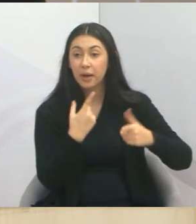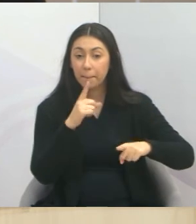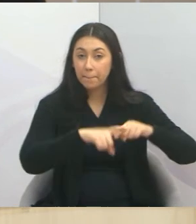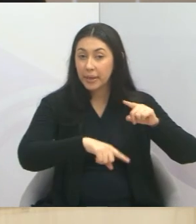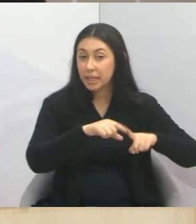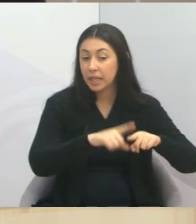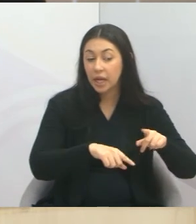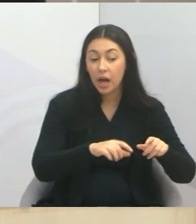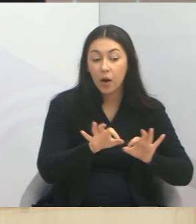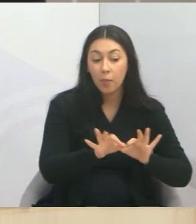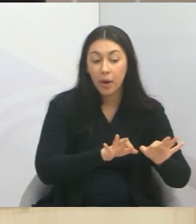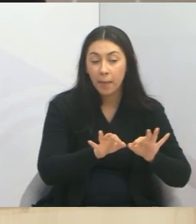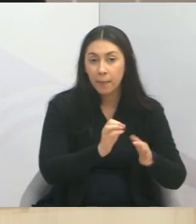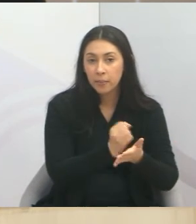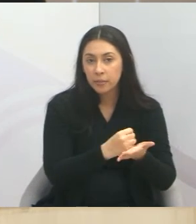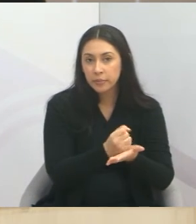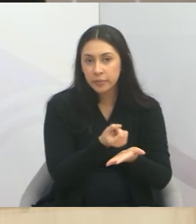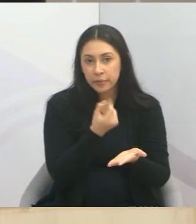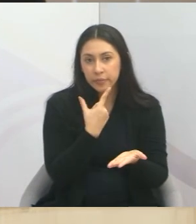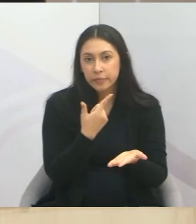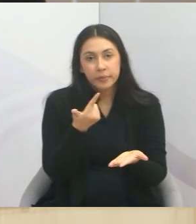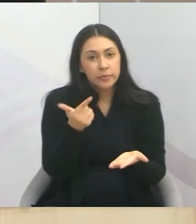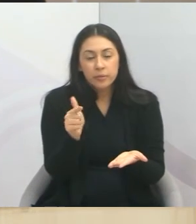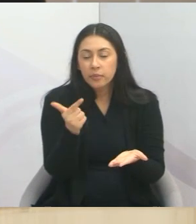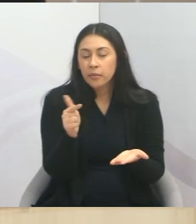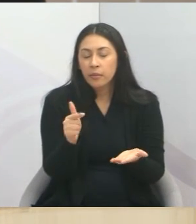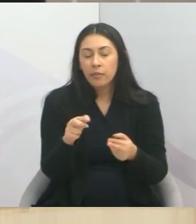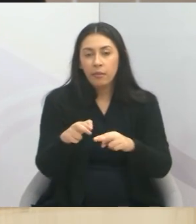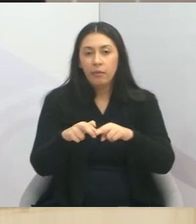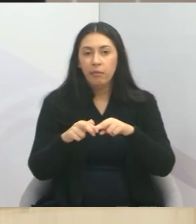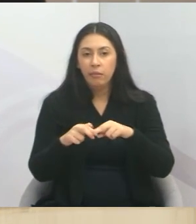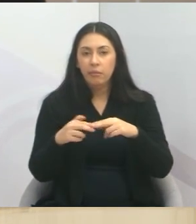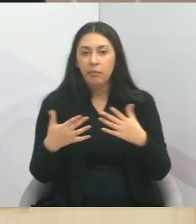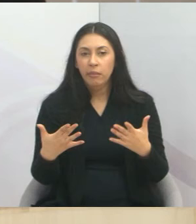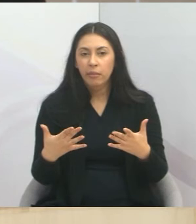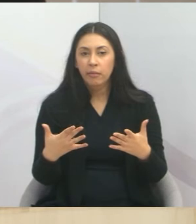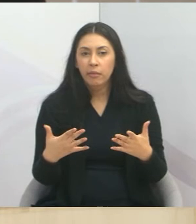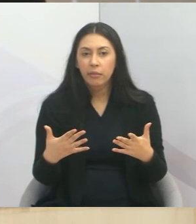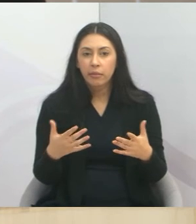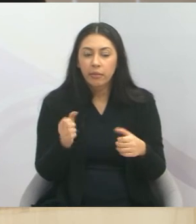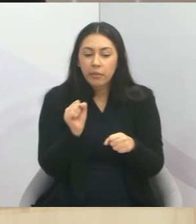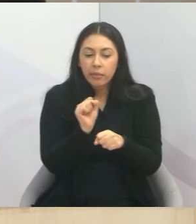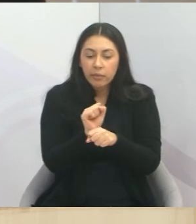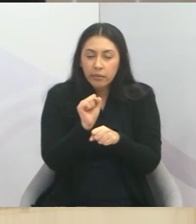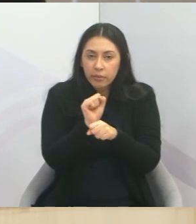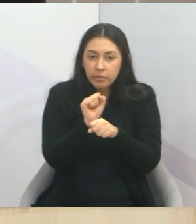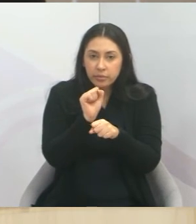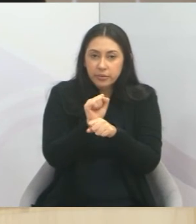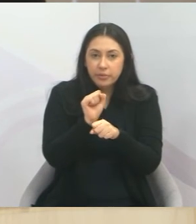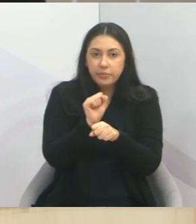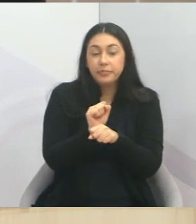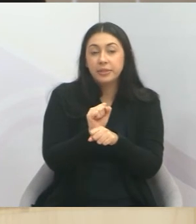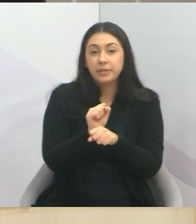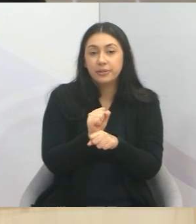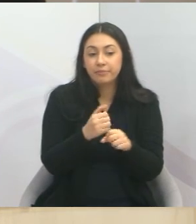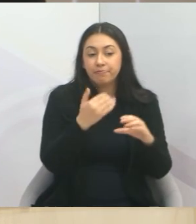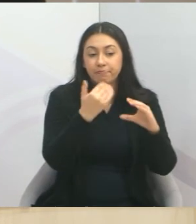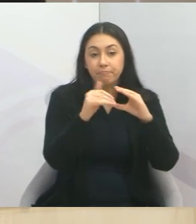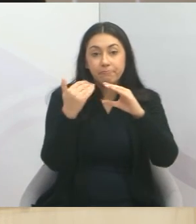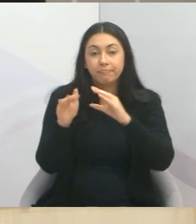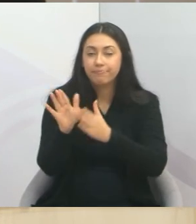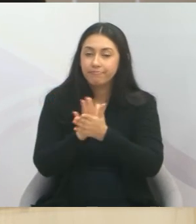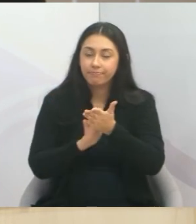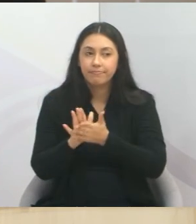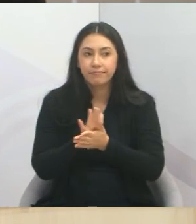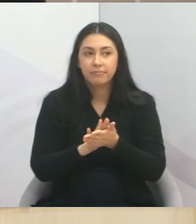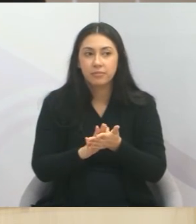mais material prima para fazer os medicamentos e com isso eles ficam segurando esses esses produtos e não entrega a